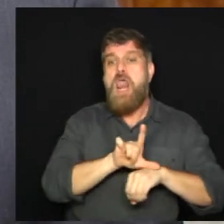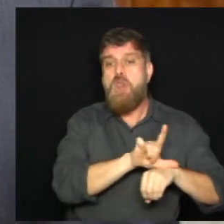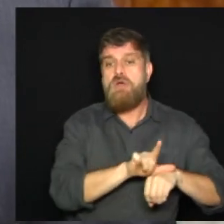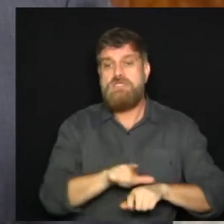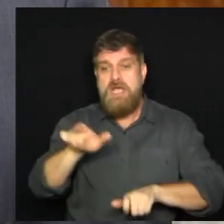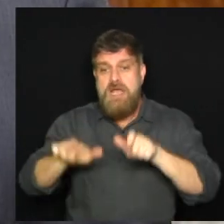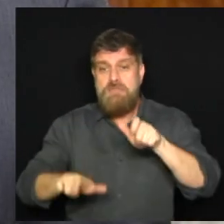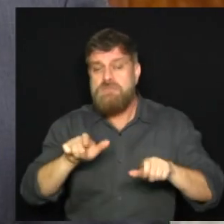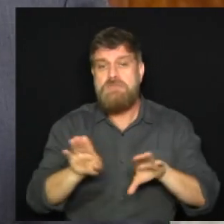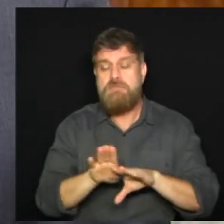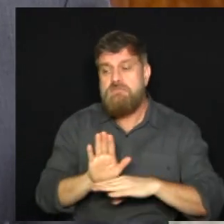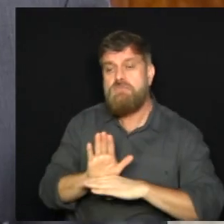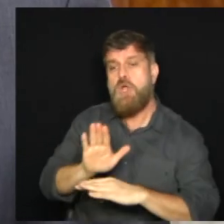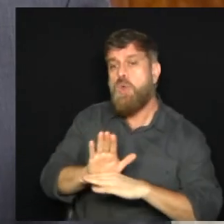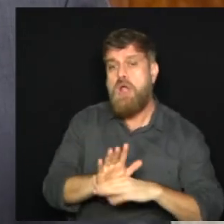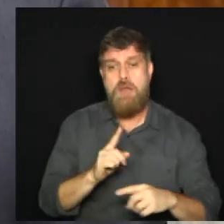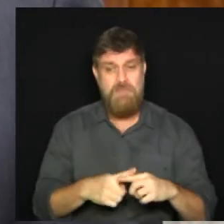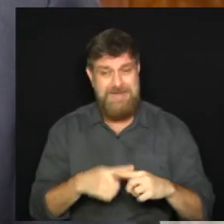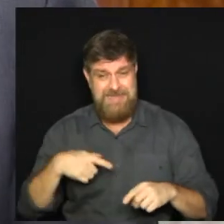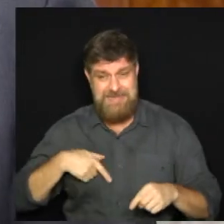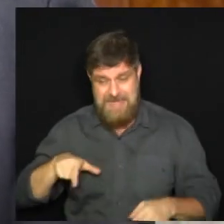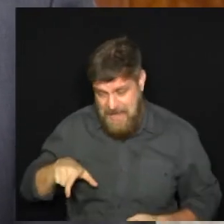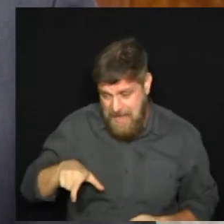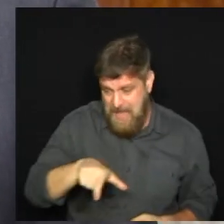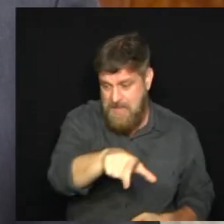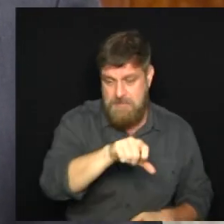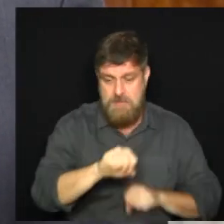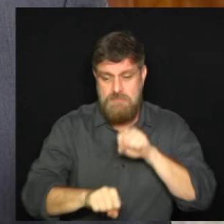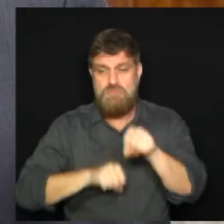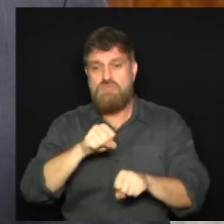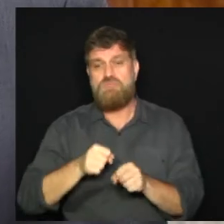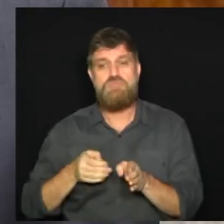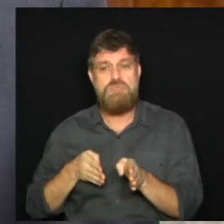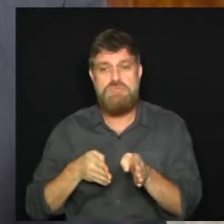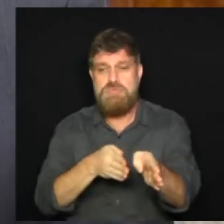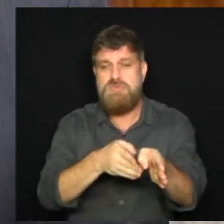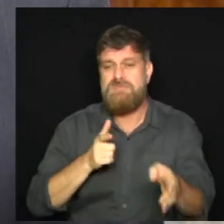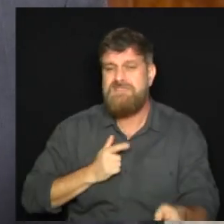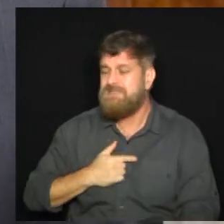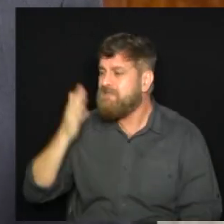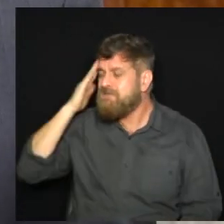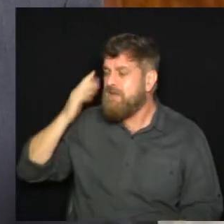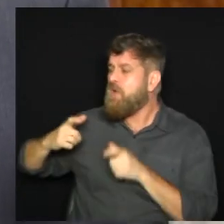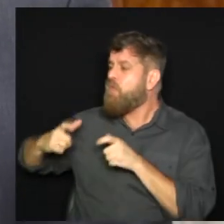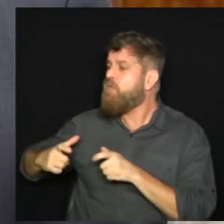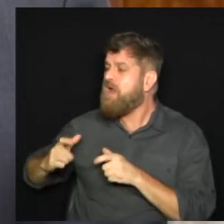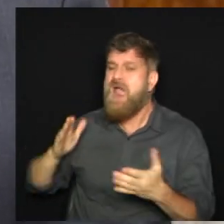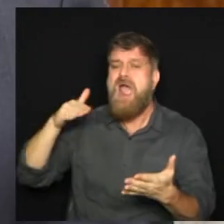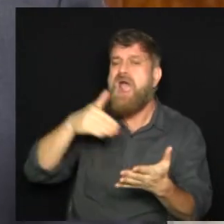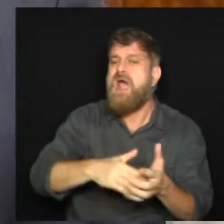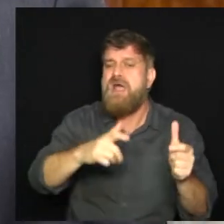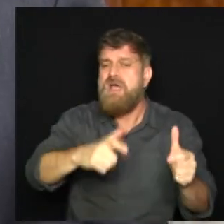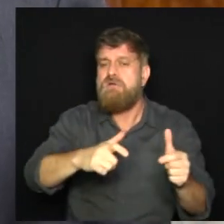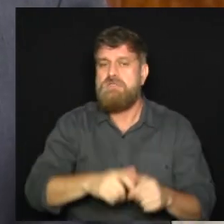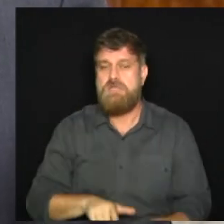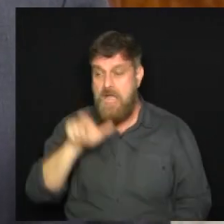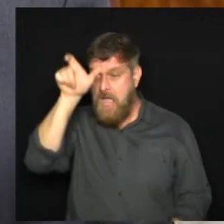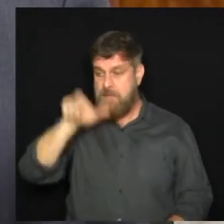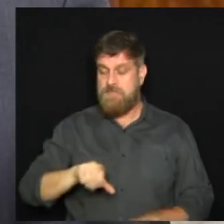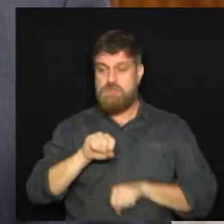outro local. Nós não gostaríamos disso, porque já é uma marca daquela banca de revista. A questão